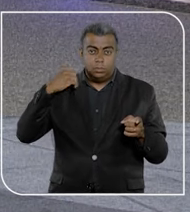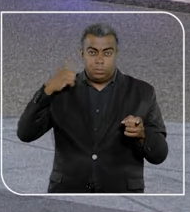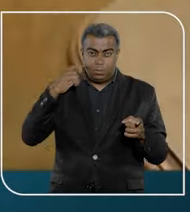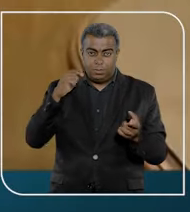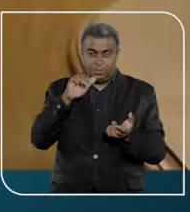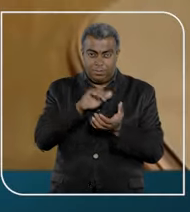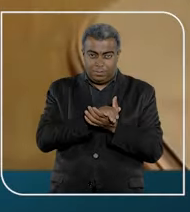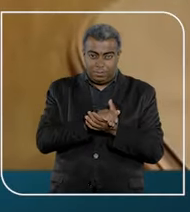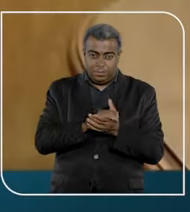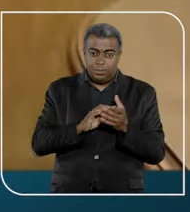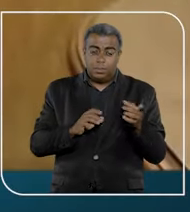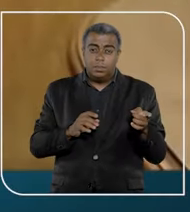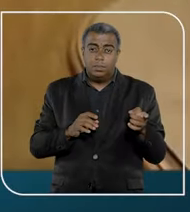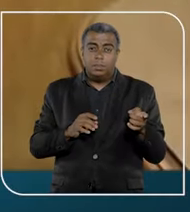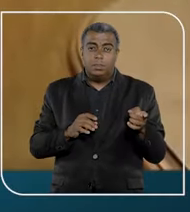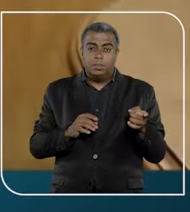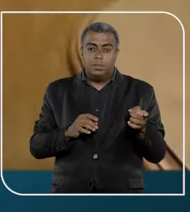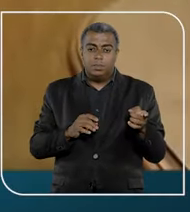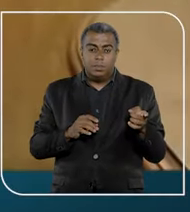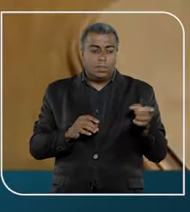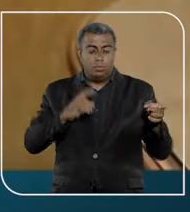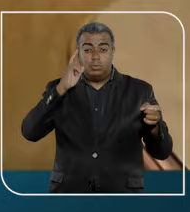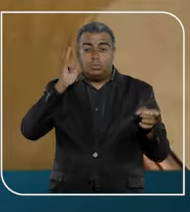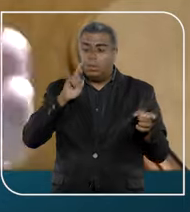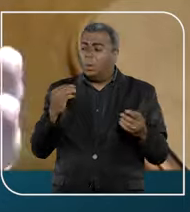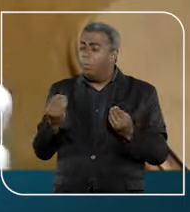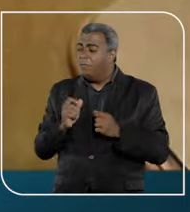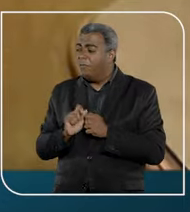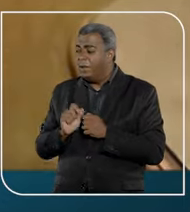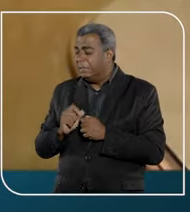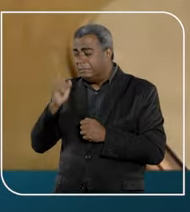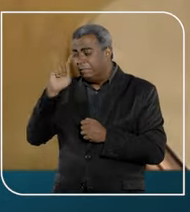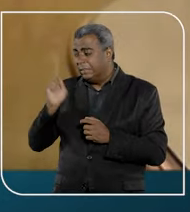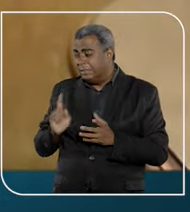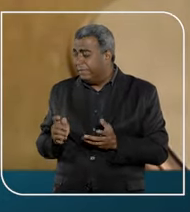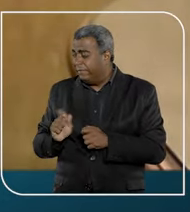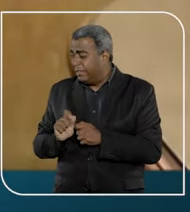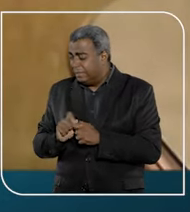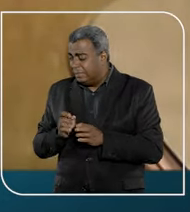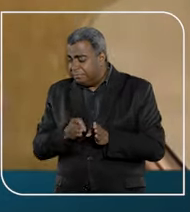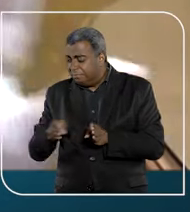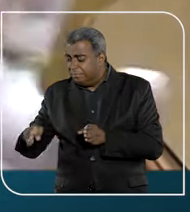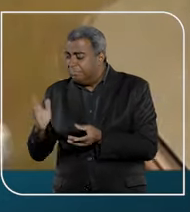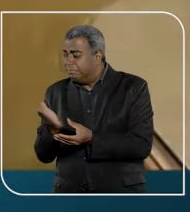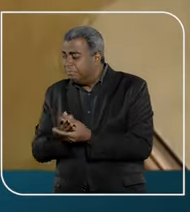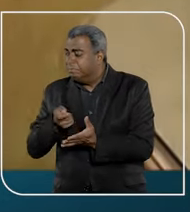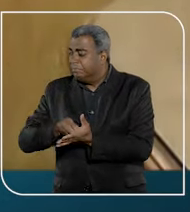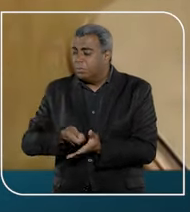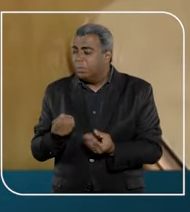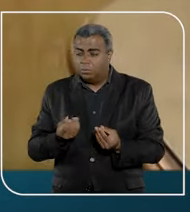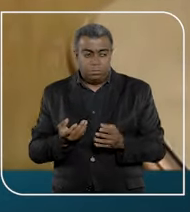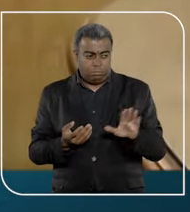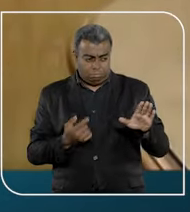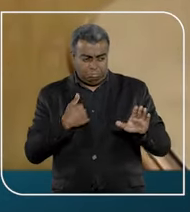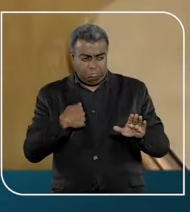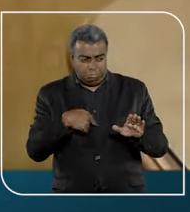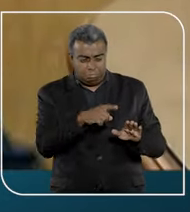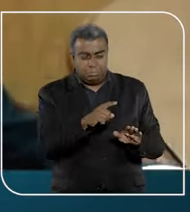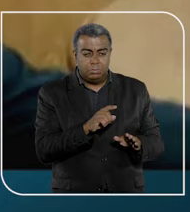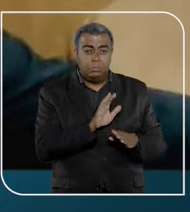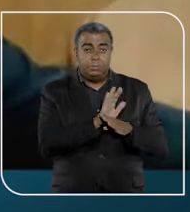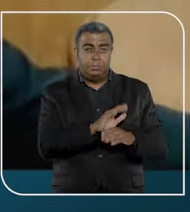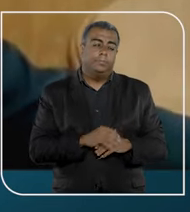patrona, que era advogada do marido, porque ela não sabia fazer execução. Aí ela pediu para eu fazer para